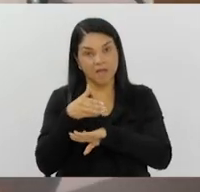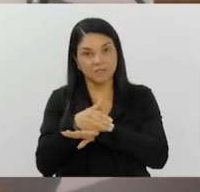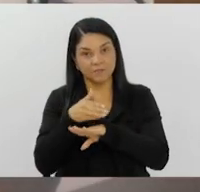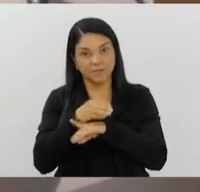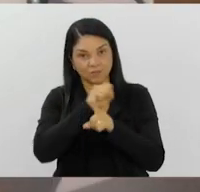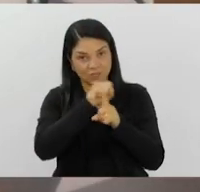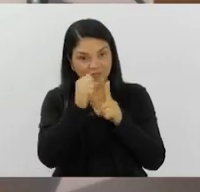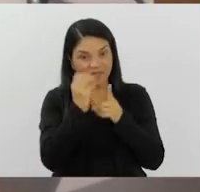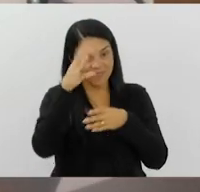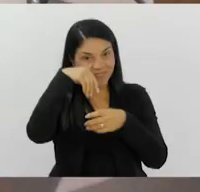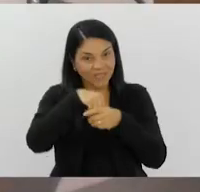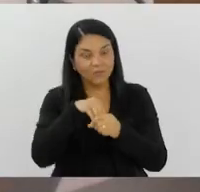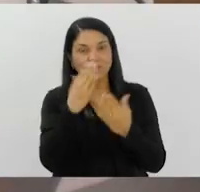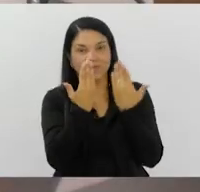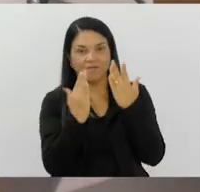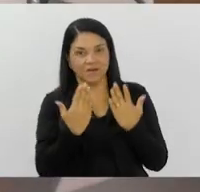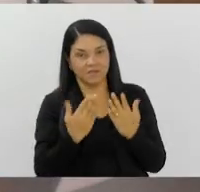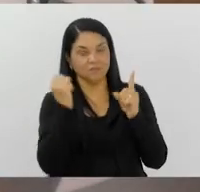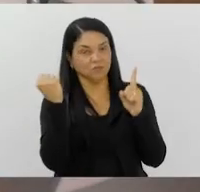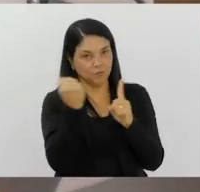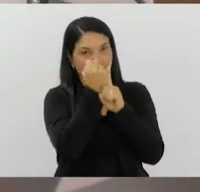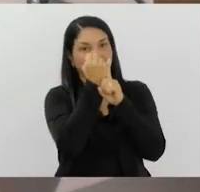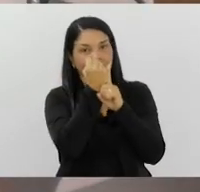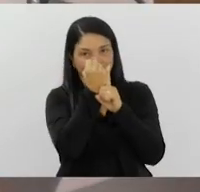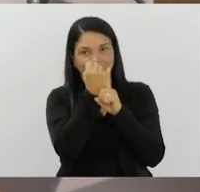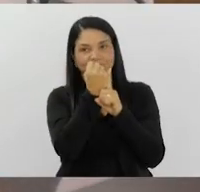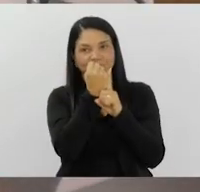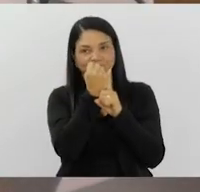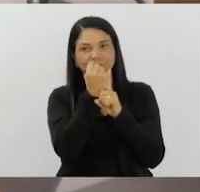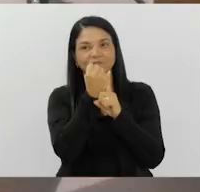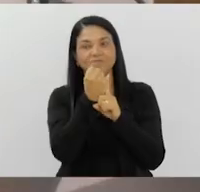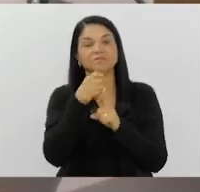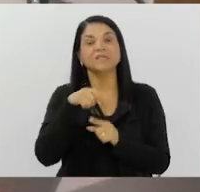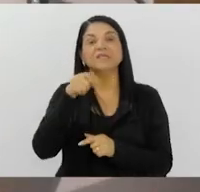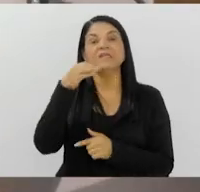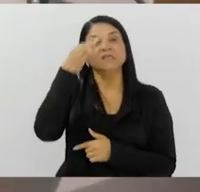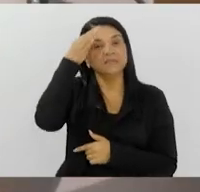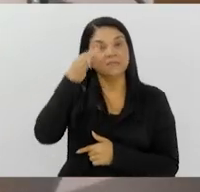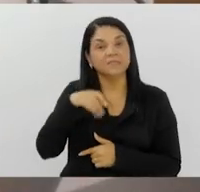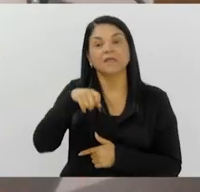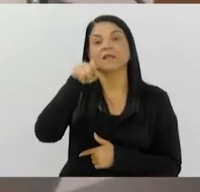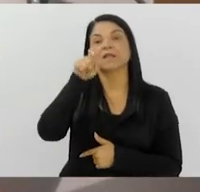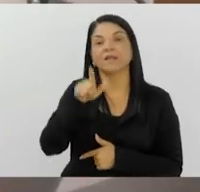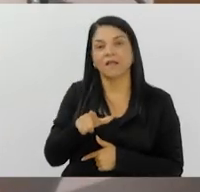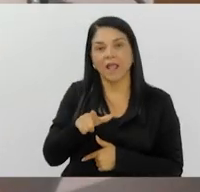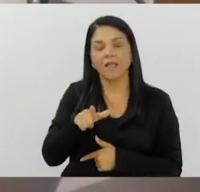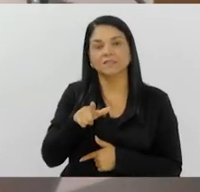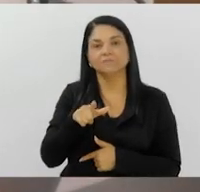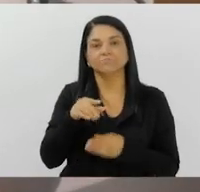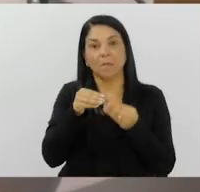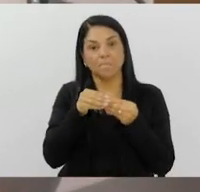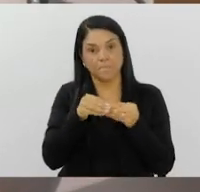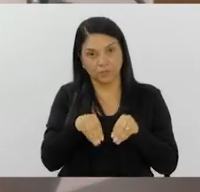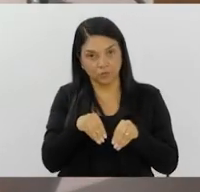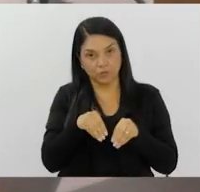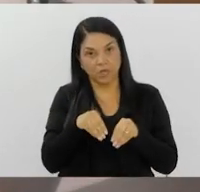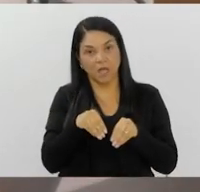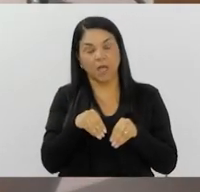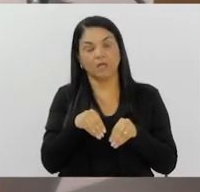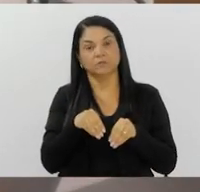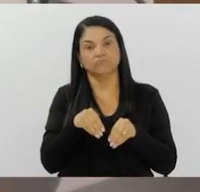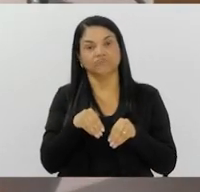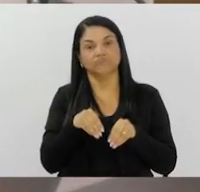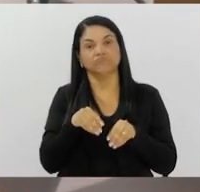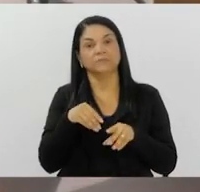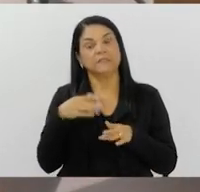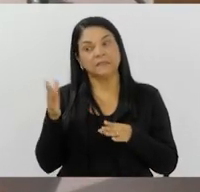dentro da avaliação de impacto Esse é o ponto entender então quem vai quem vai ser afetado né e trazer